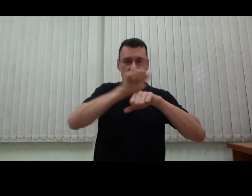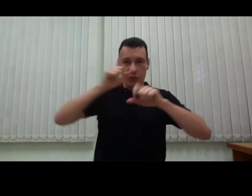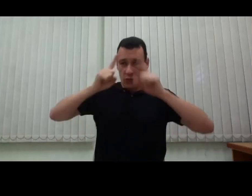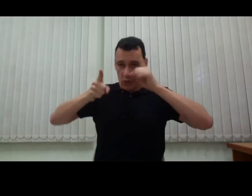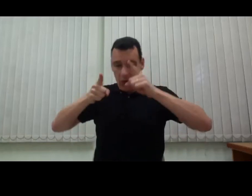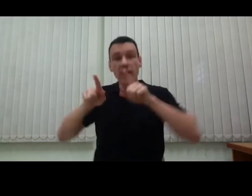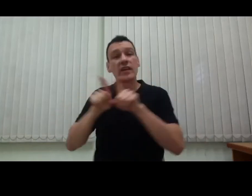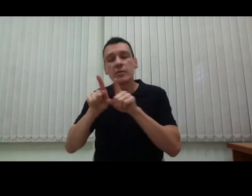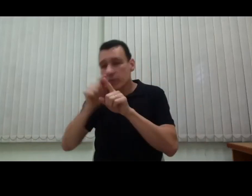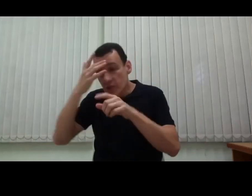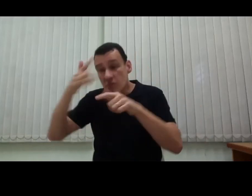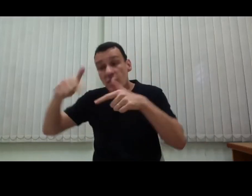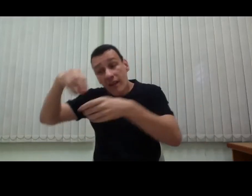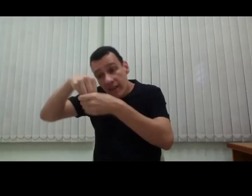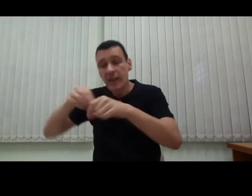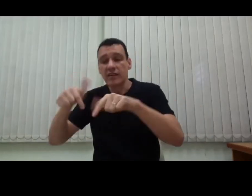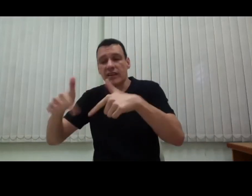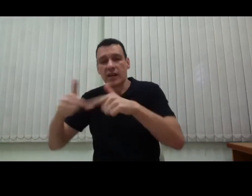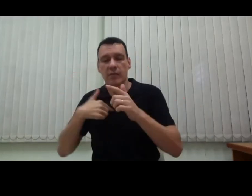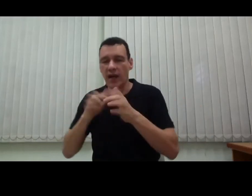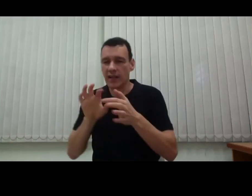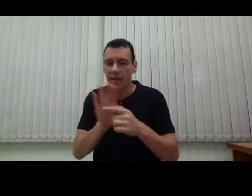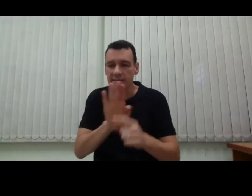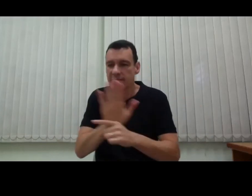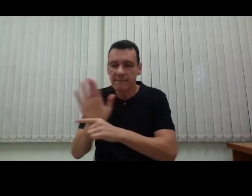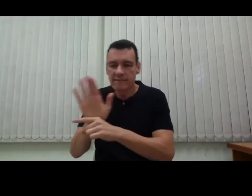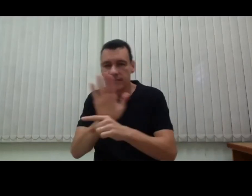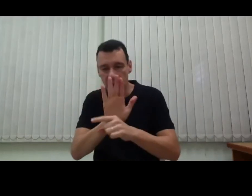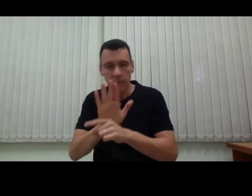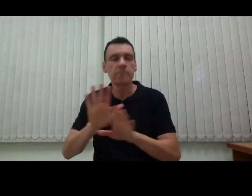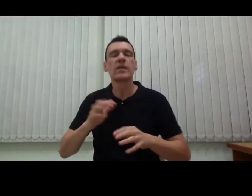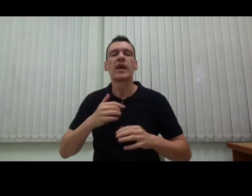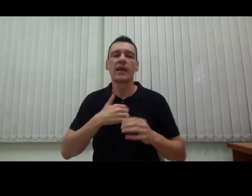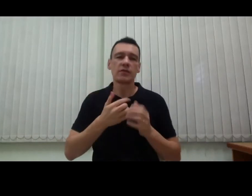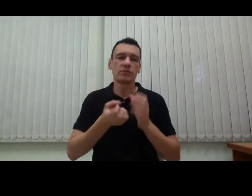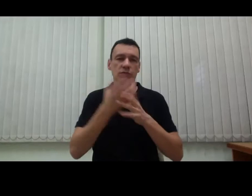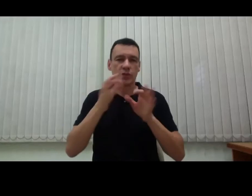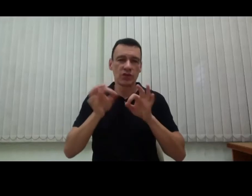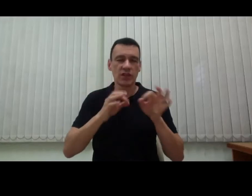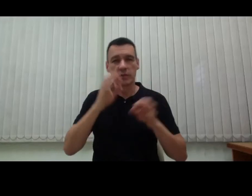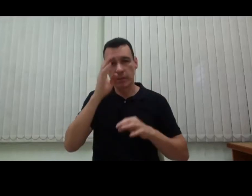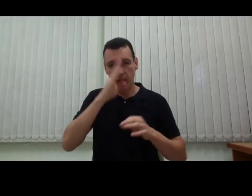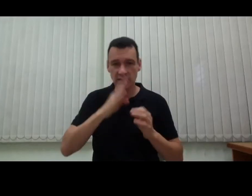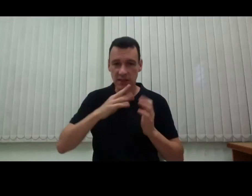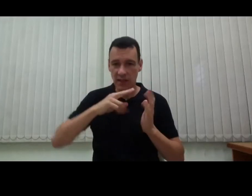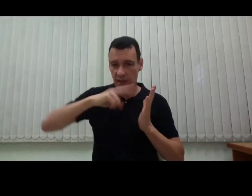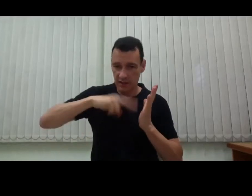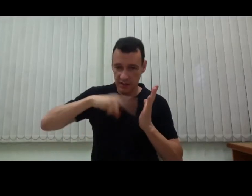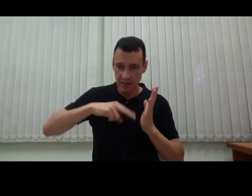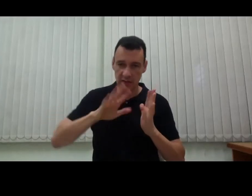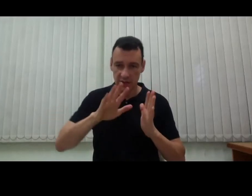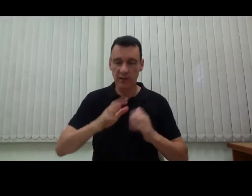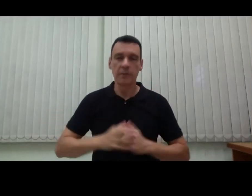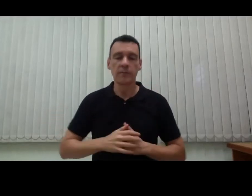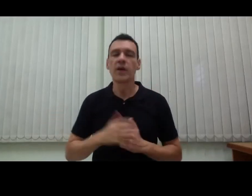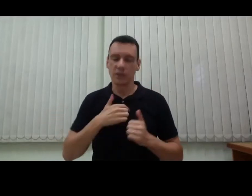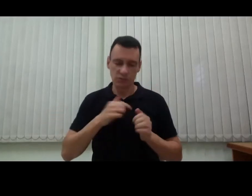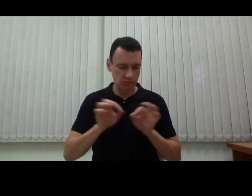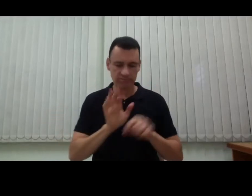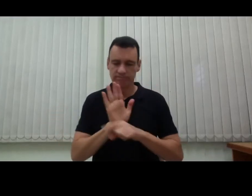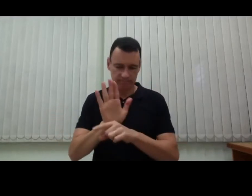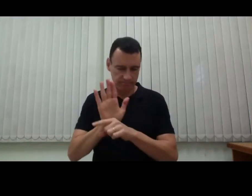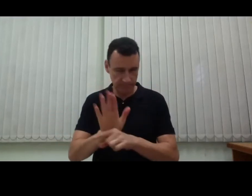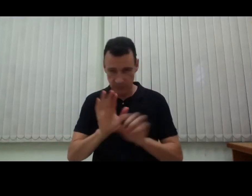anos, pelo programa Prazer em Ler, que na época do Instituto CIA, eu tive a oportunidade de